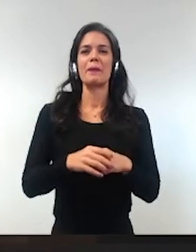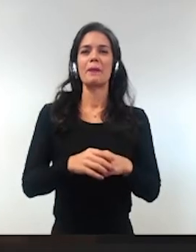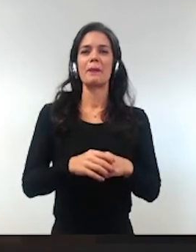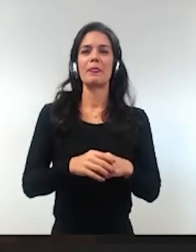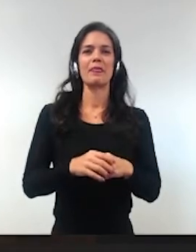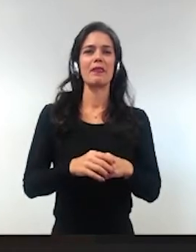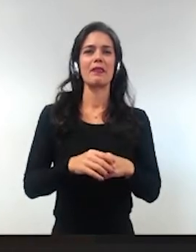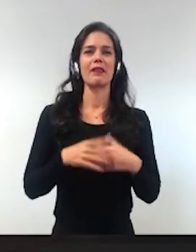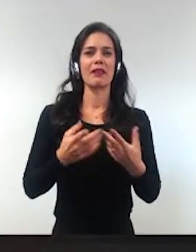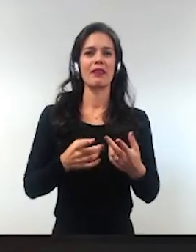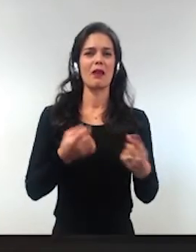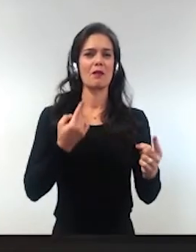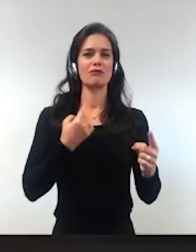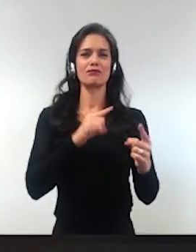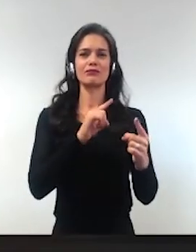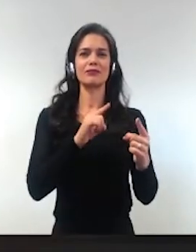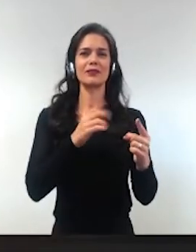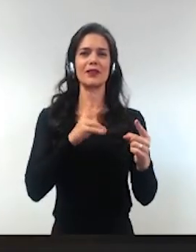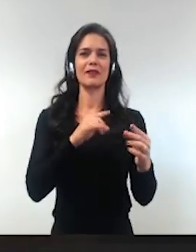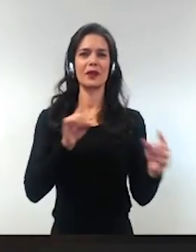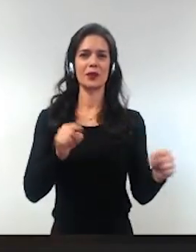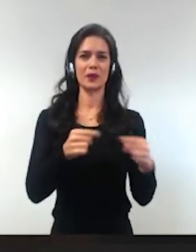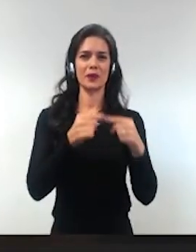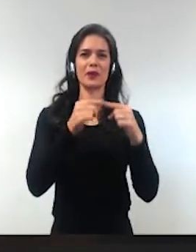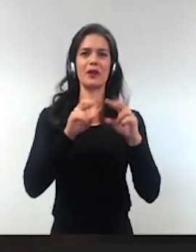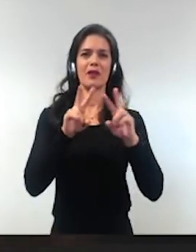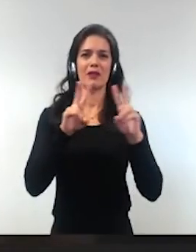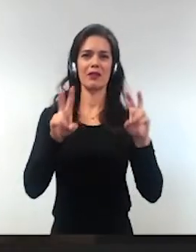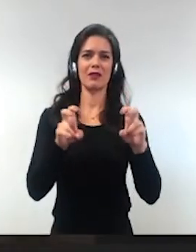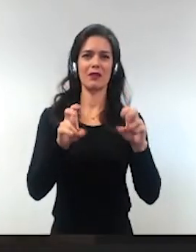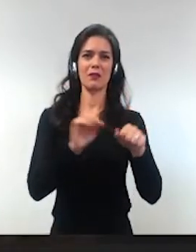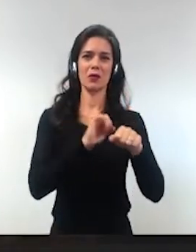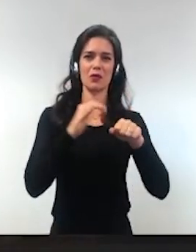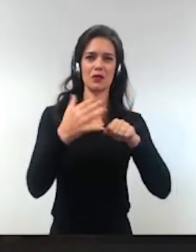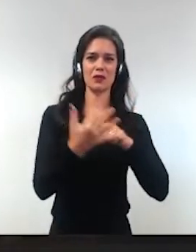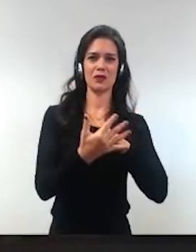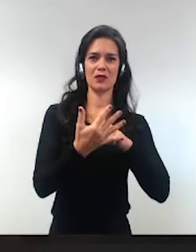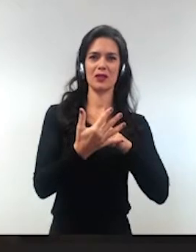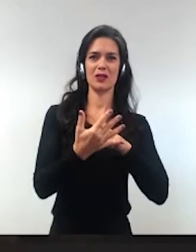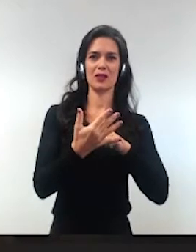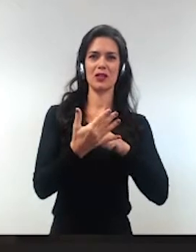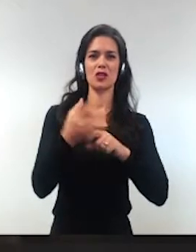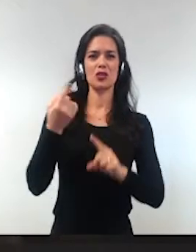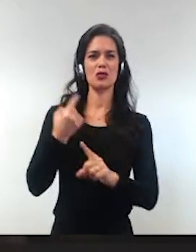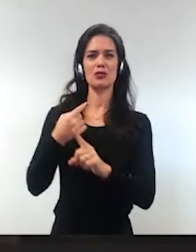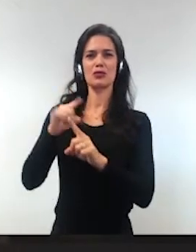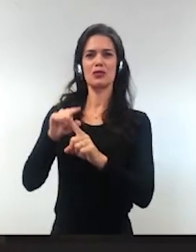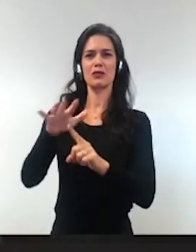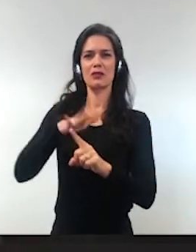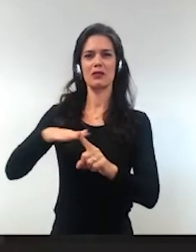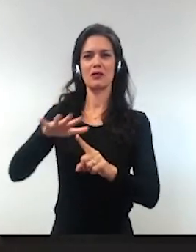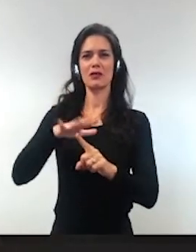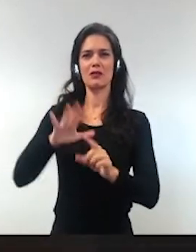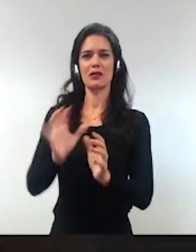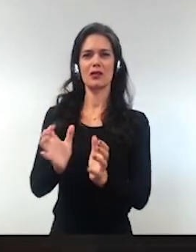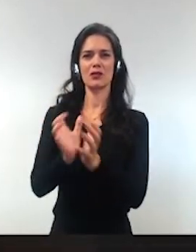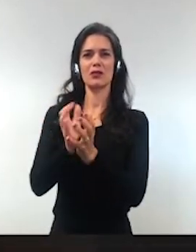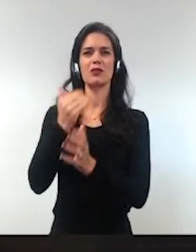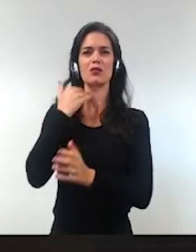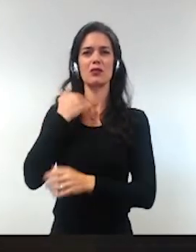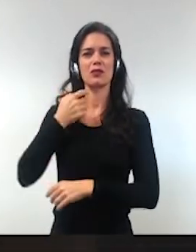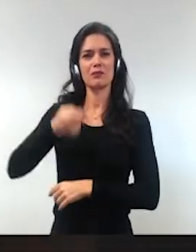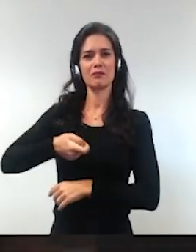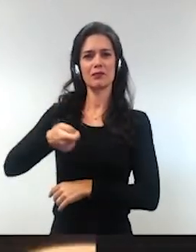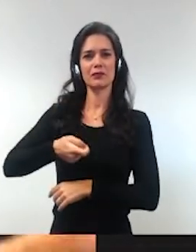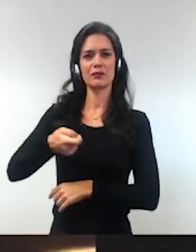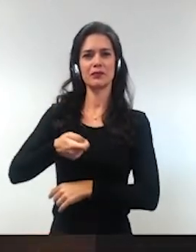tudo a ver com esse painel, Covid-19 e o desafio da magistratura, que é falar um pouco da capacidade